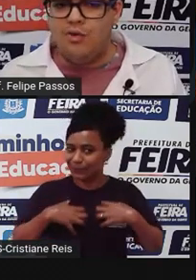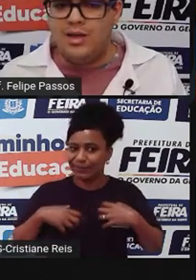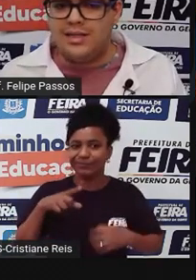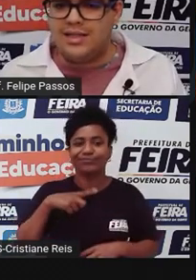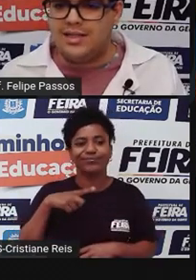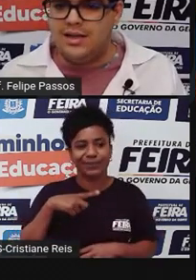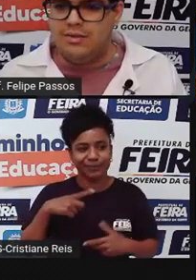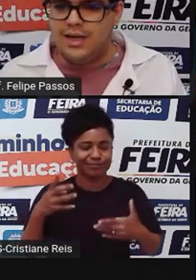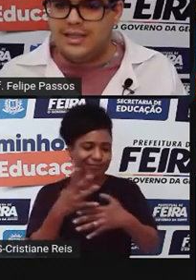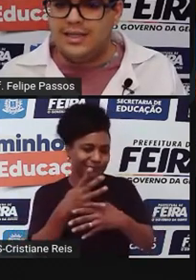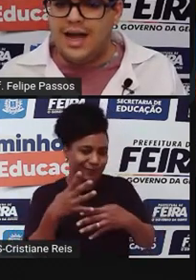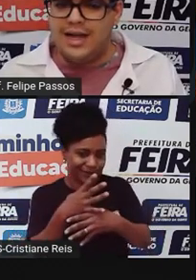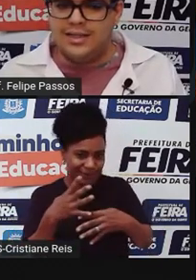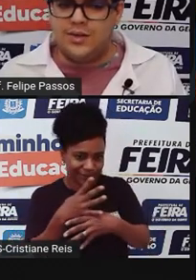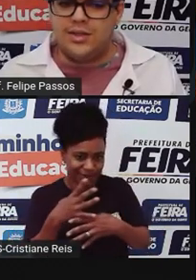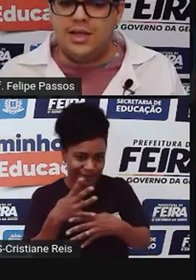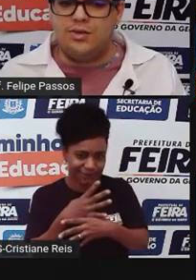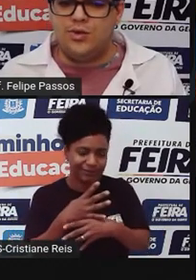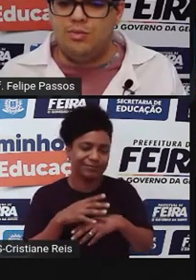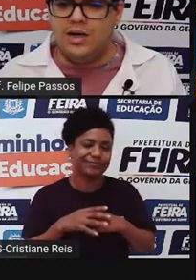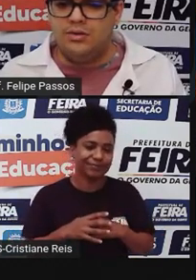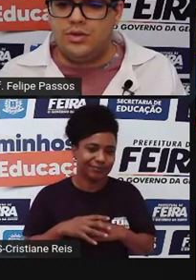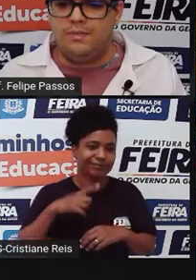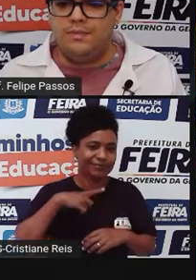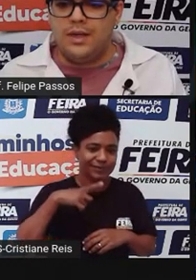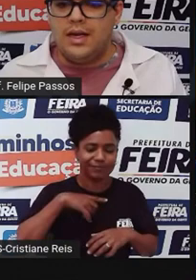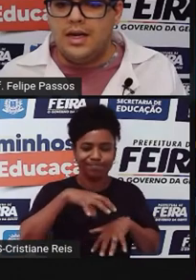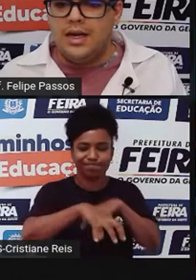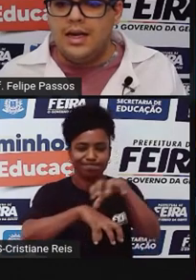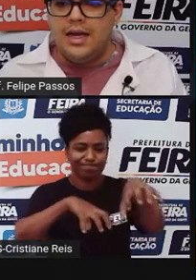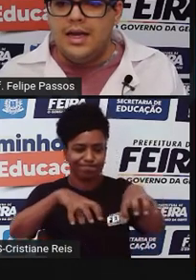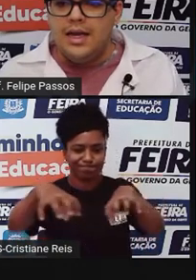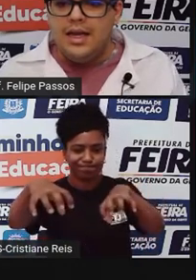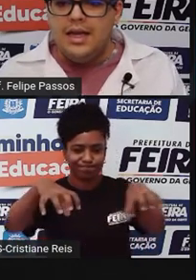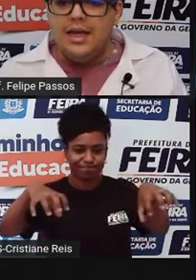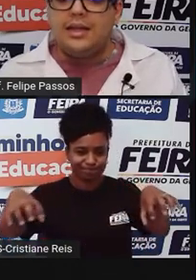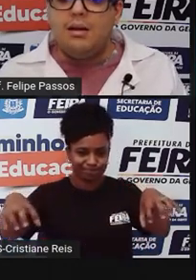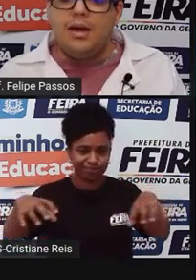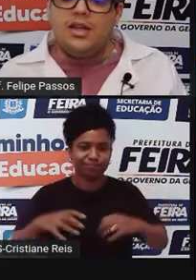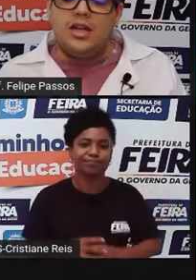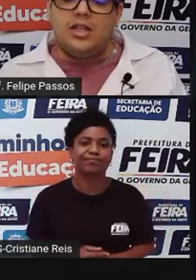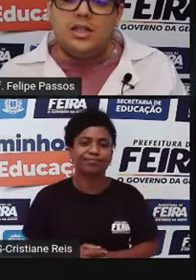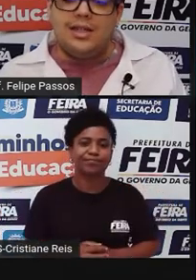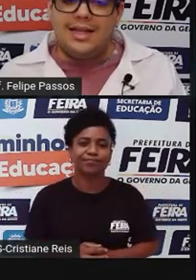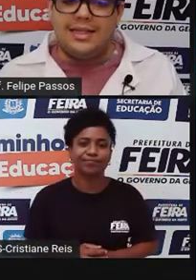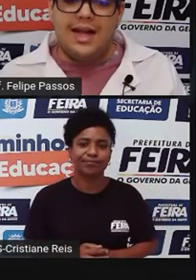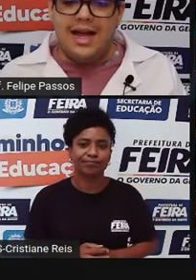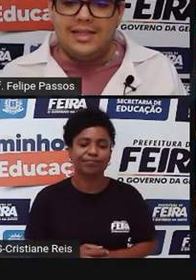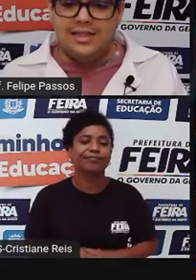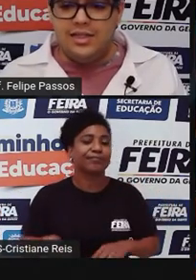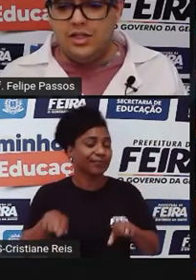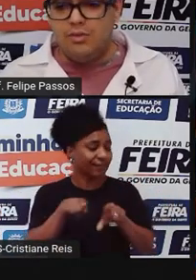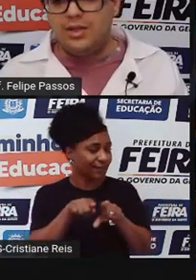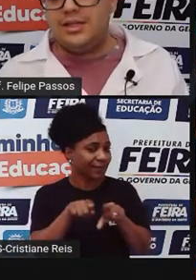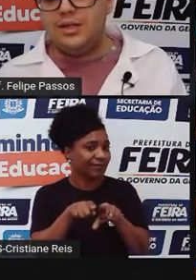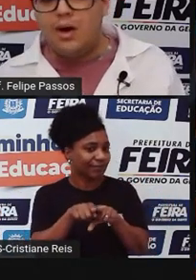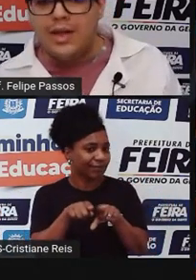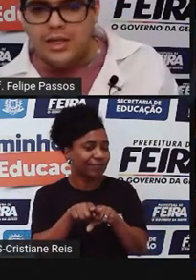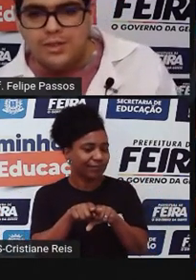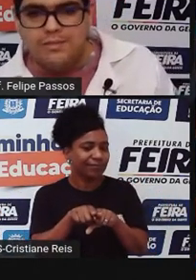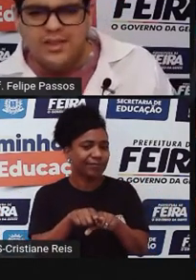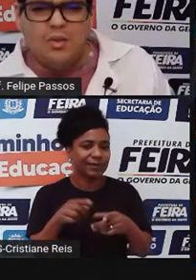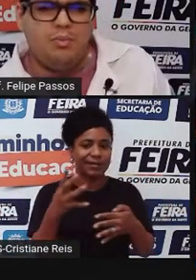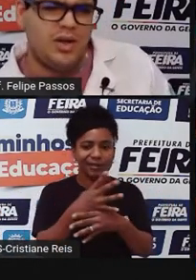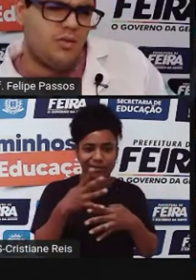associada a urbanização as idades aos centros urbanos ah e também gente na cidade existe